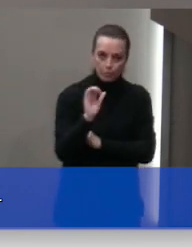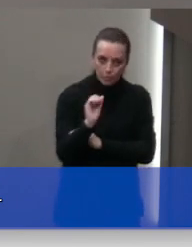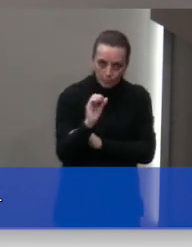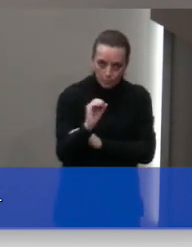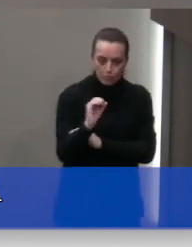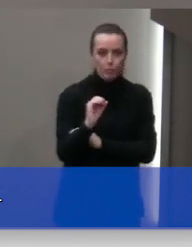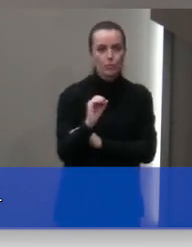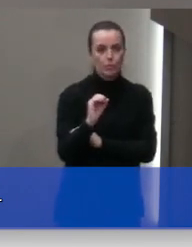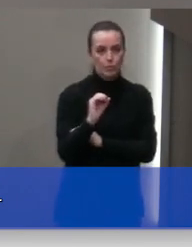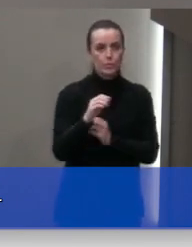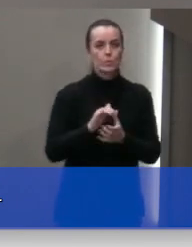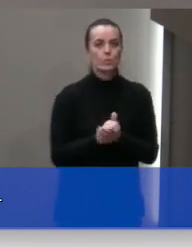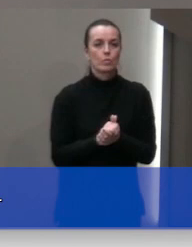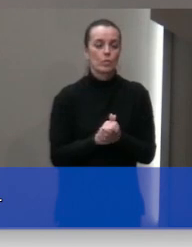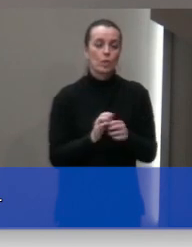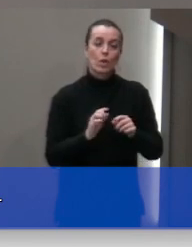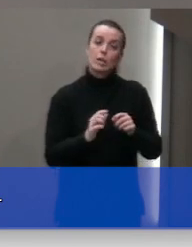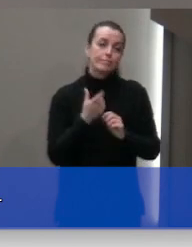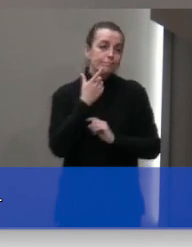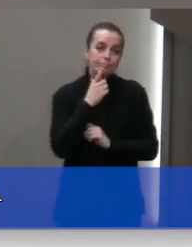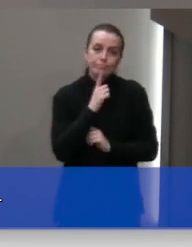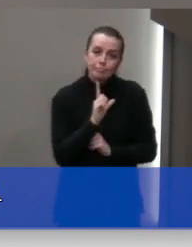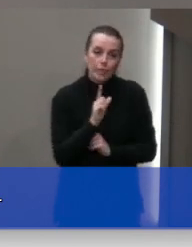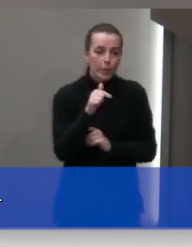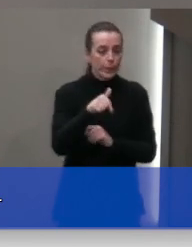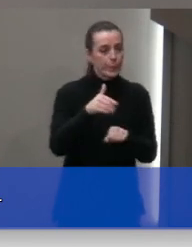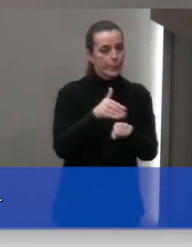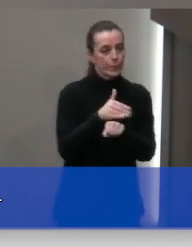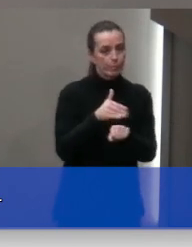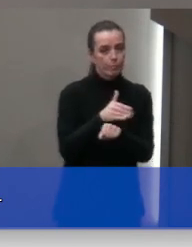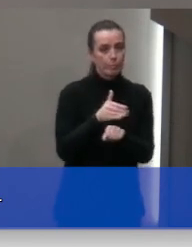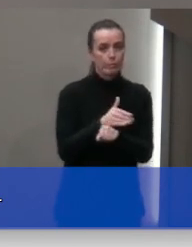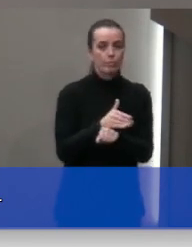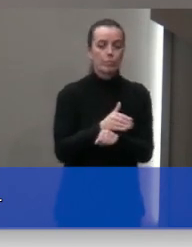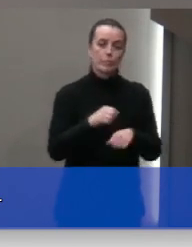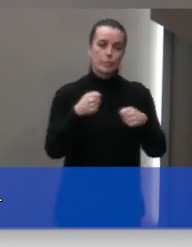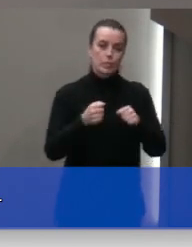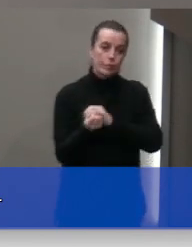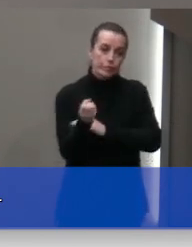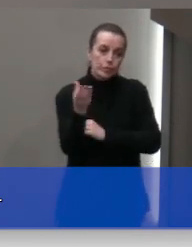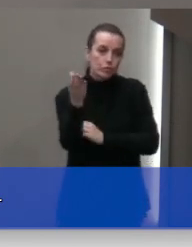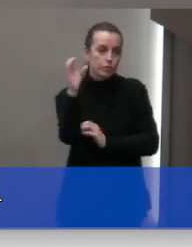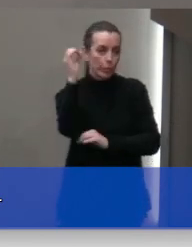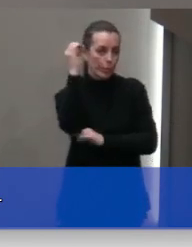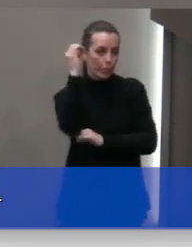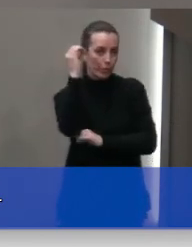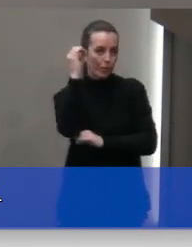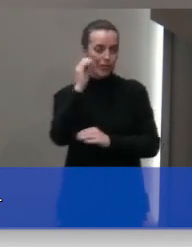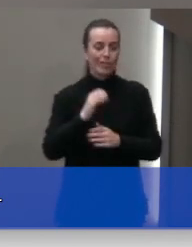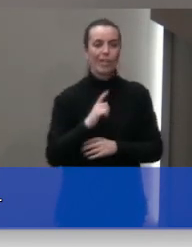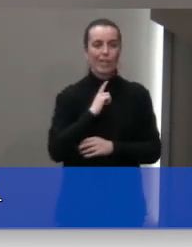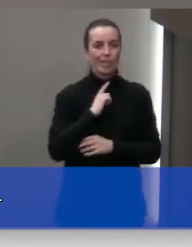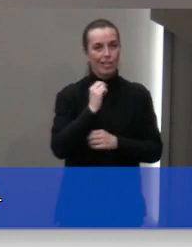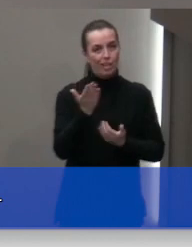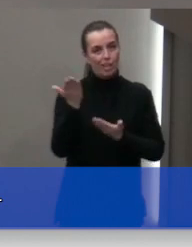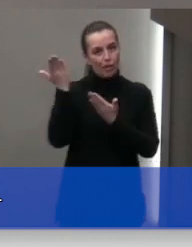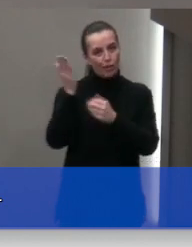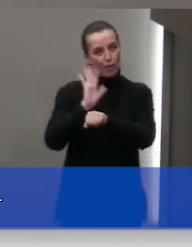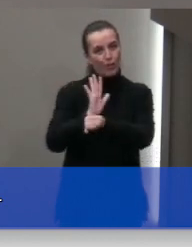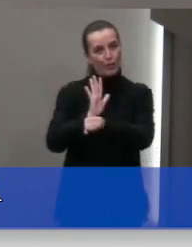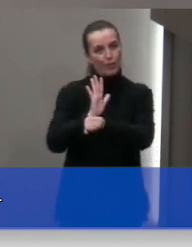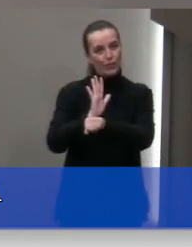estaria aqui hoje, mas não por motivo de uma viagem que ele teve para Porto Alegre. Ele deixou a sua mensagem também. Então, o seu